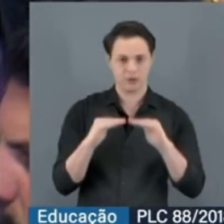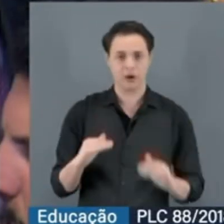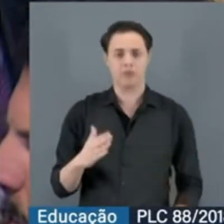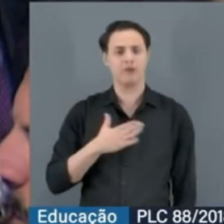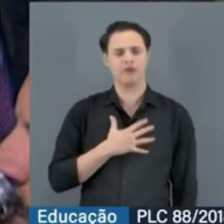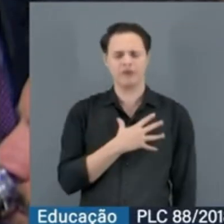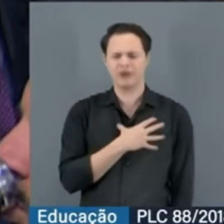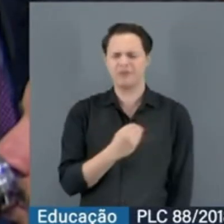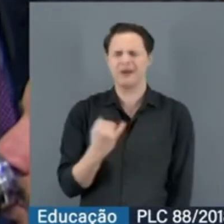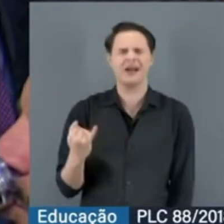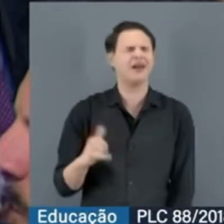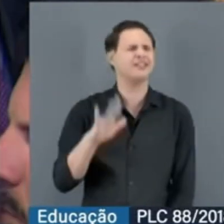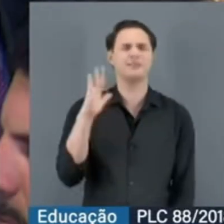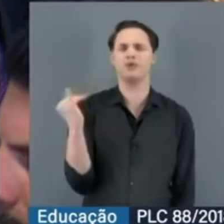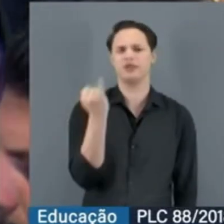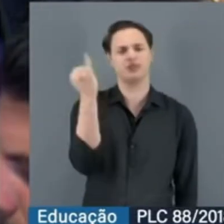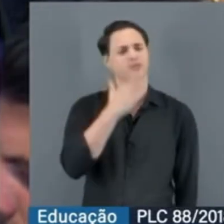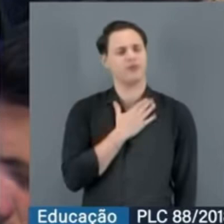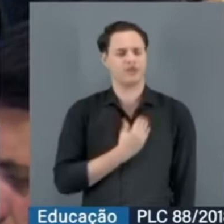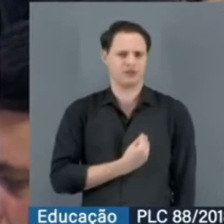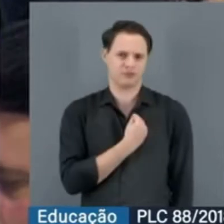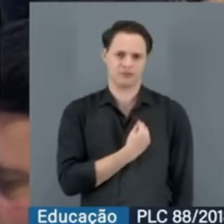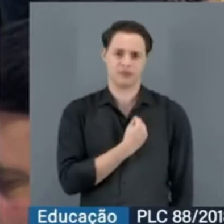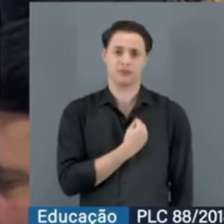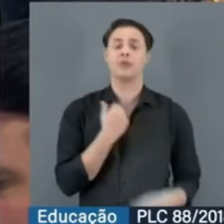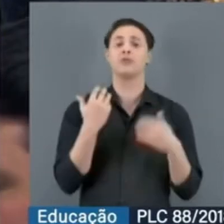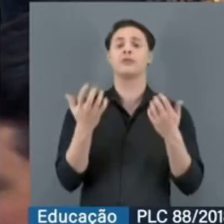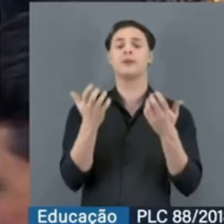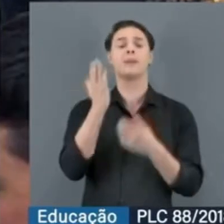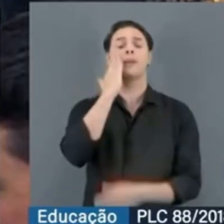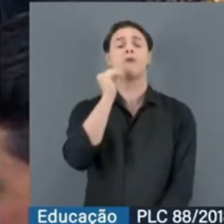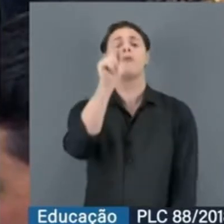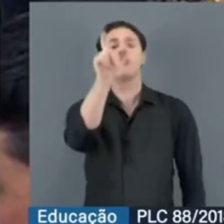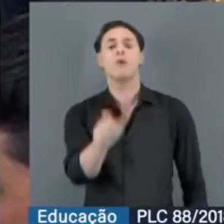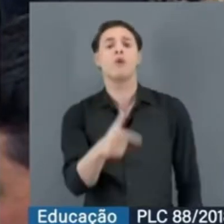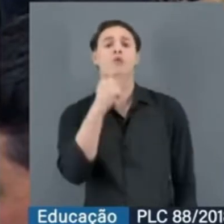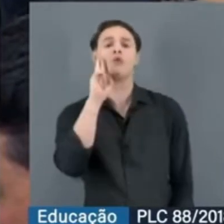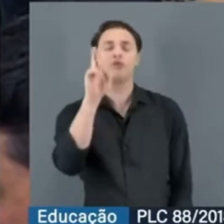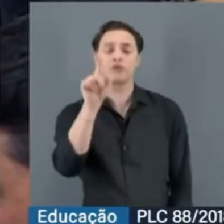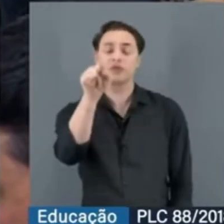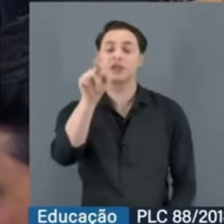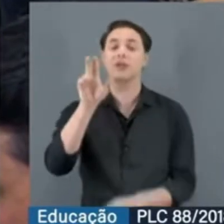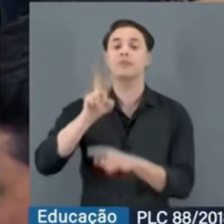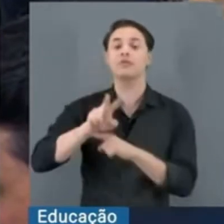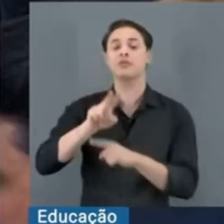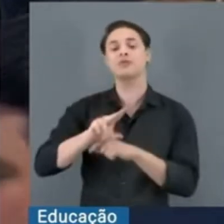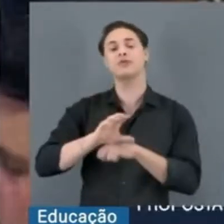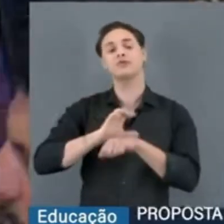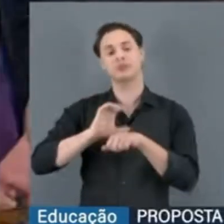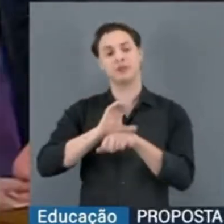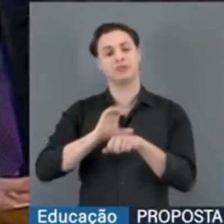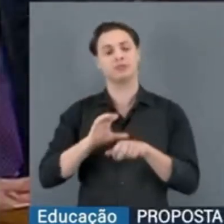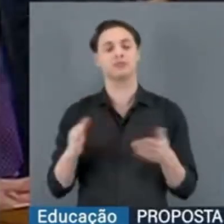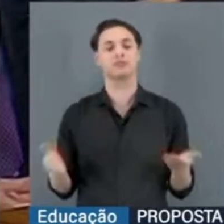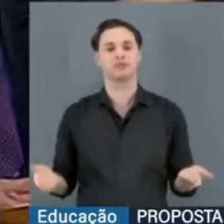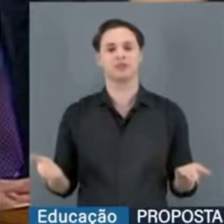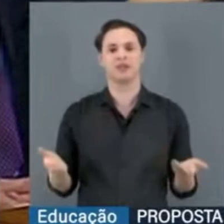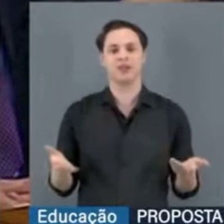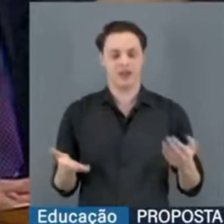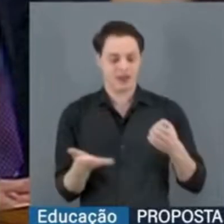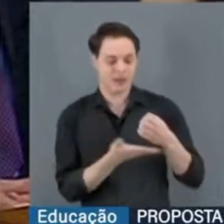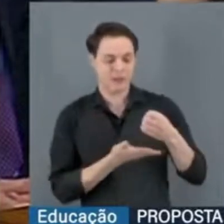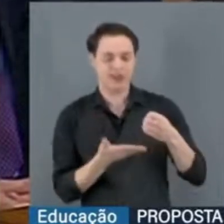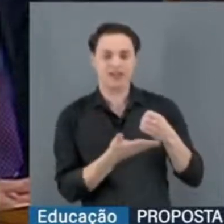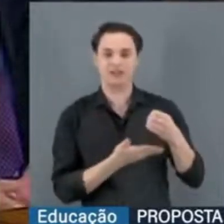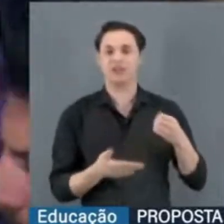vida. Então, eu quero saber do senhor, como guardião da Constituição Federal, em que um dos fundamentos da